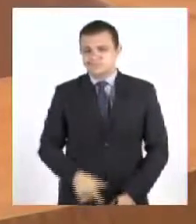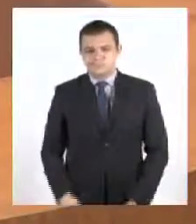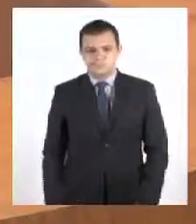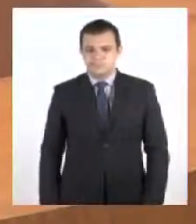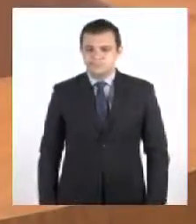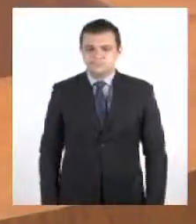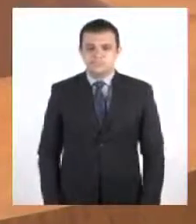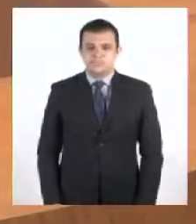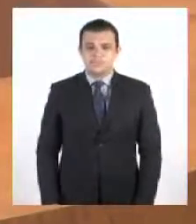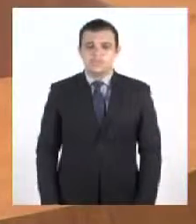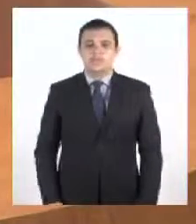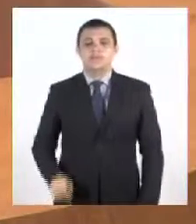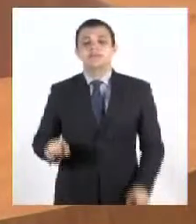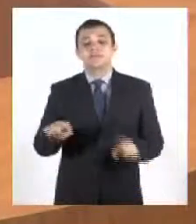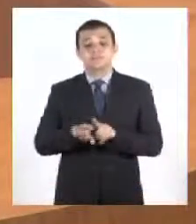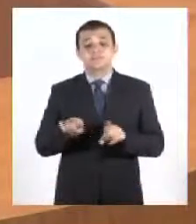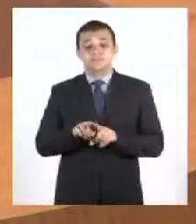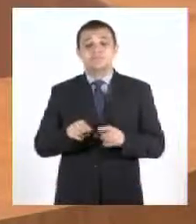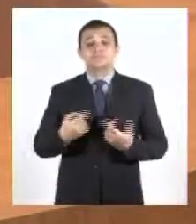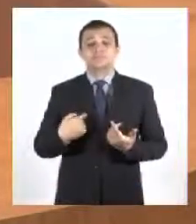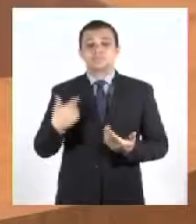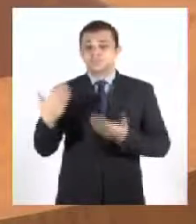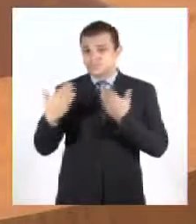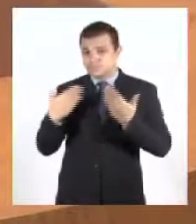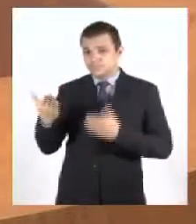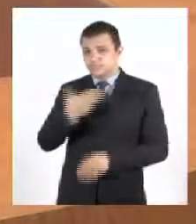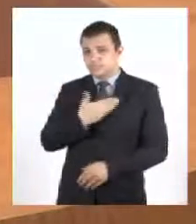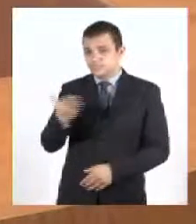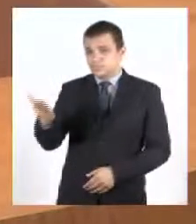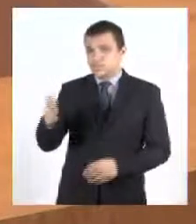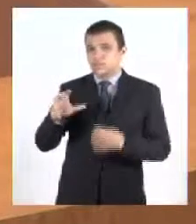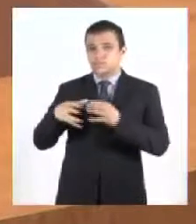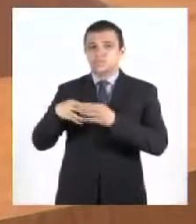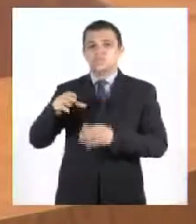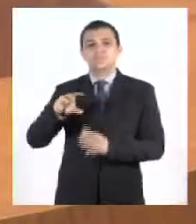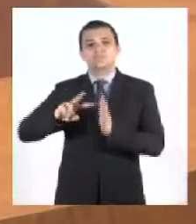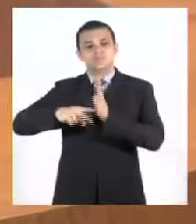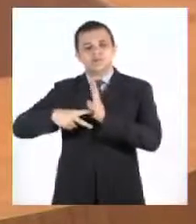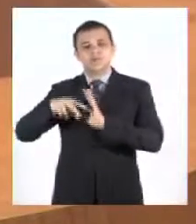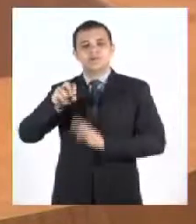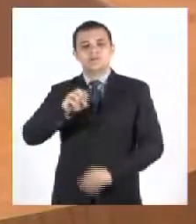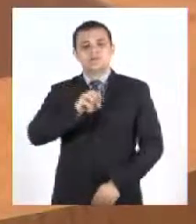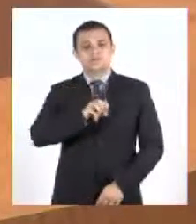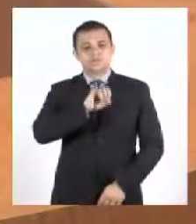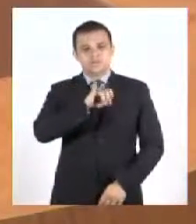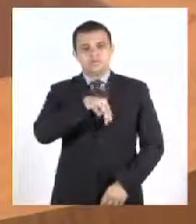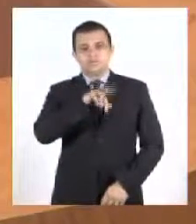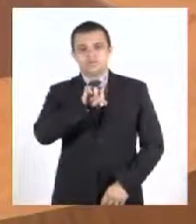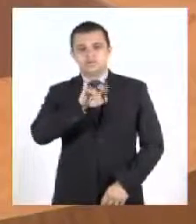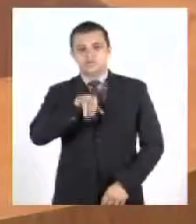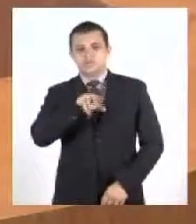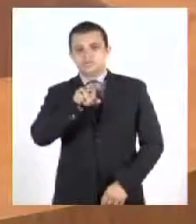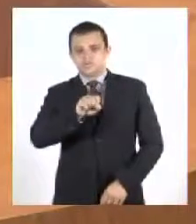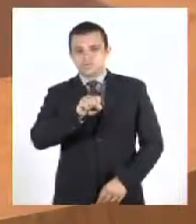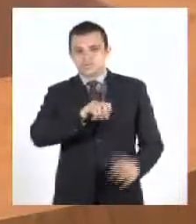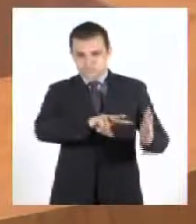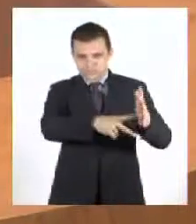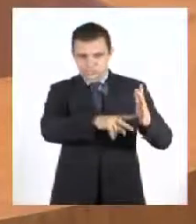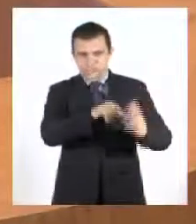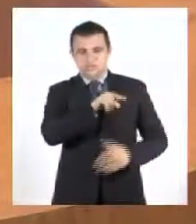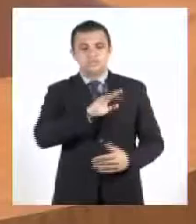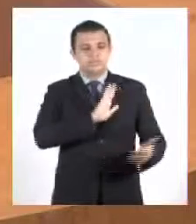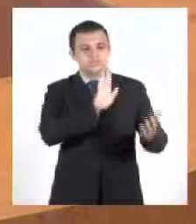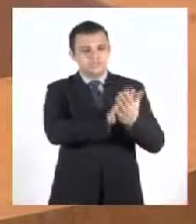E discutindo com os companheiros do Sindijuiz, sentamos, conversamos, tivemos, por diversos